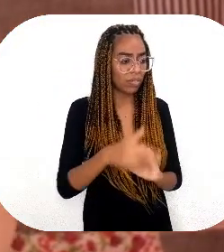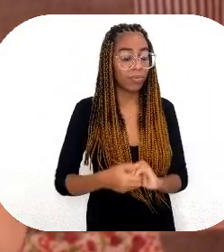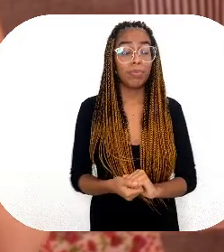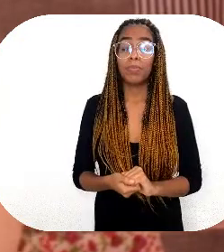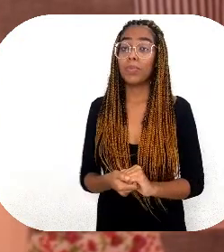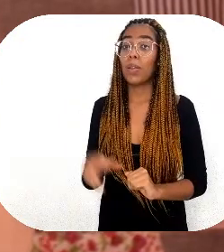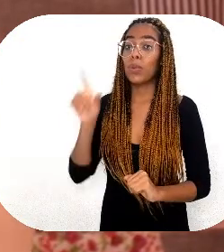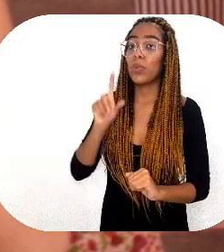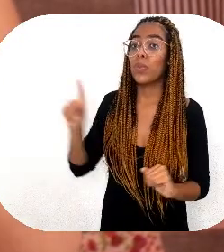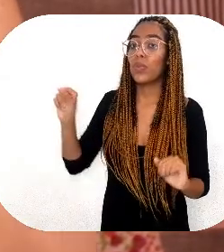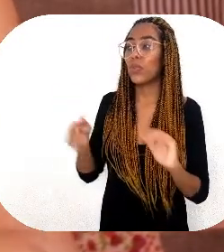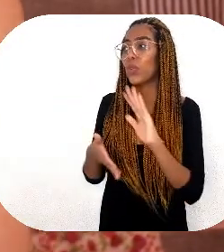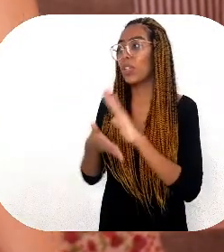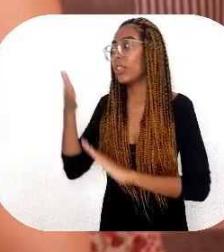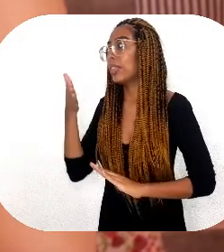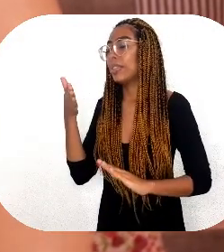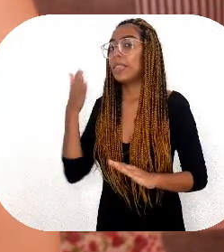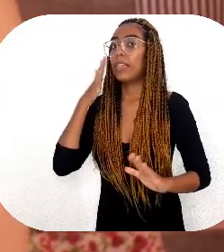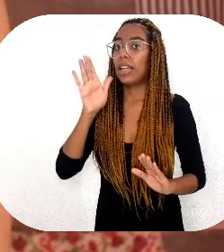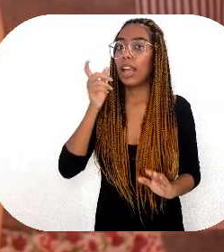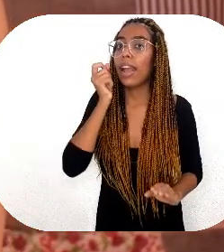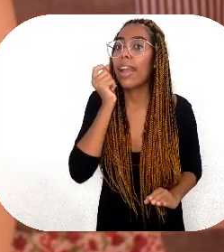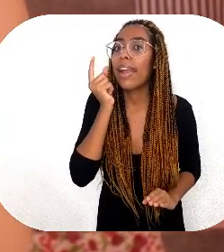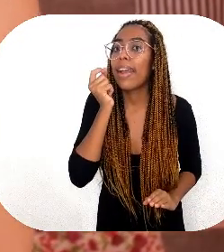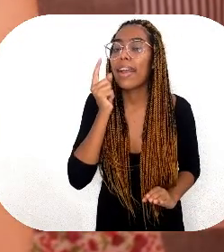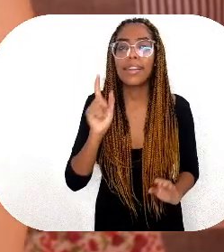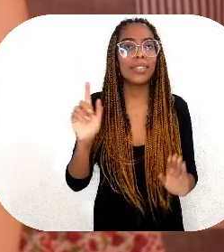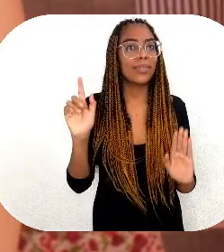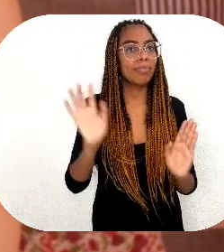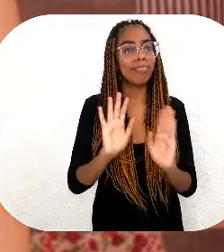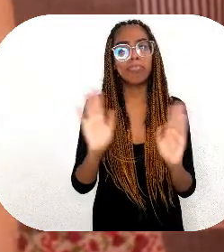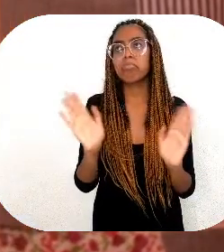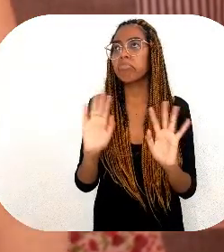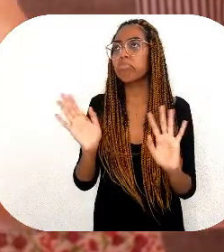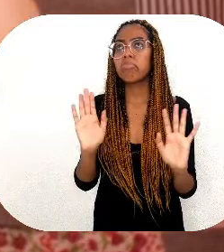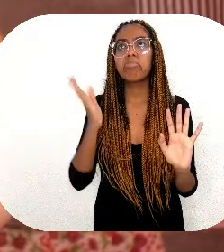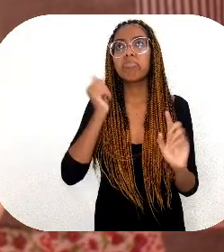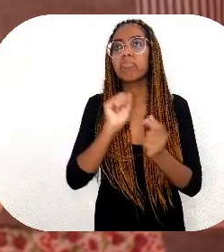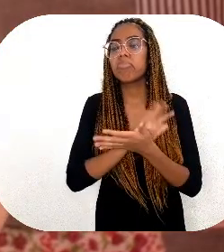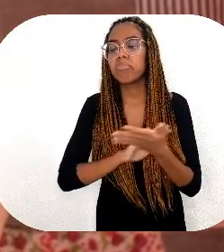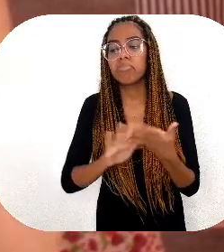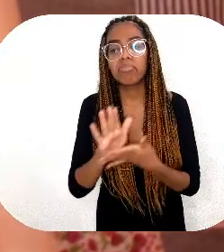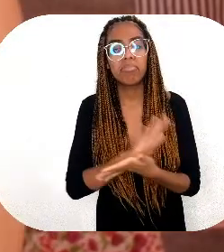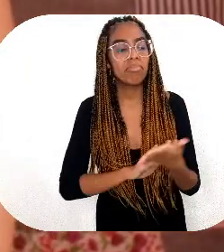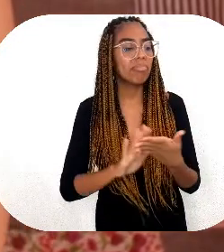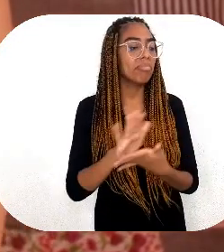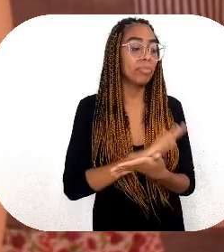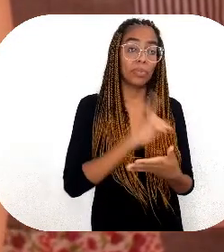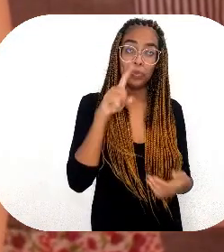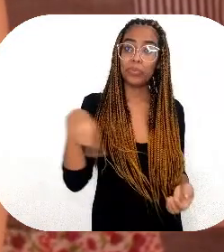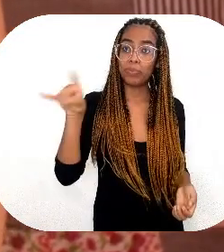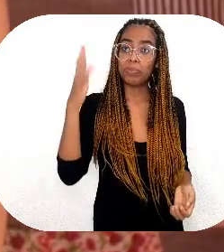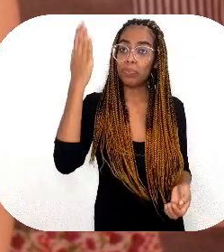se fala, tá bom? Falou, valeu, tchau. E o rato deu um jeito de fugir do gato, e o gato nem desconfiava do que